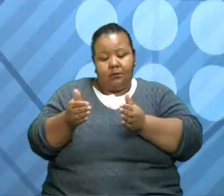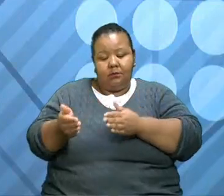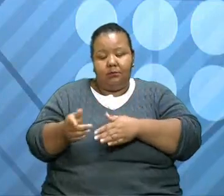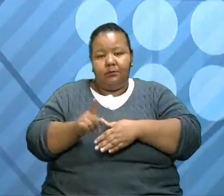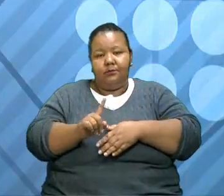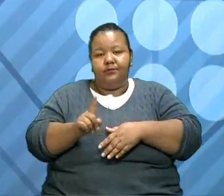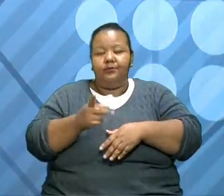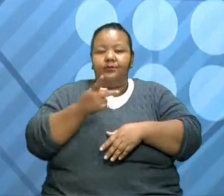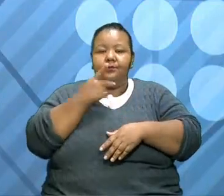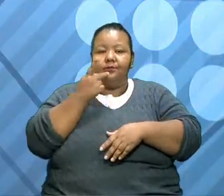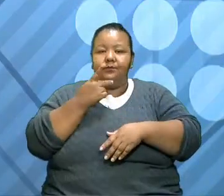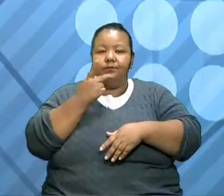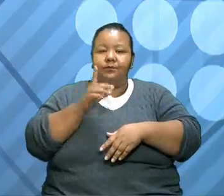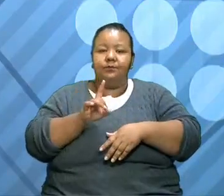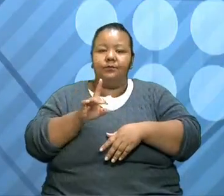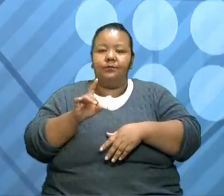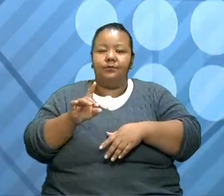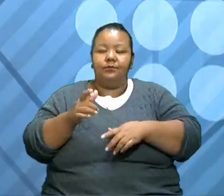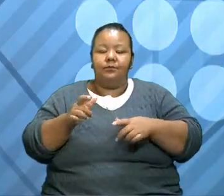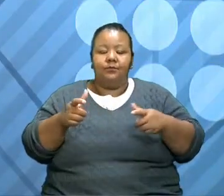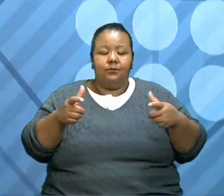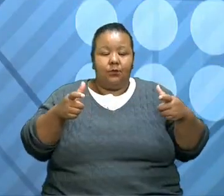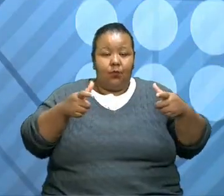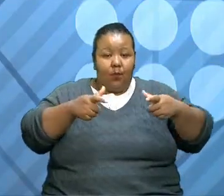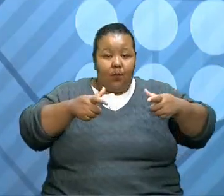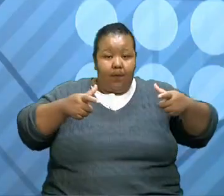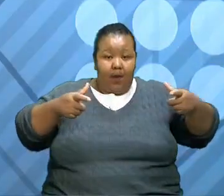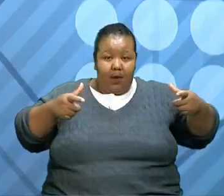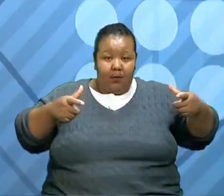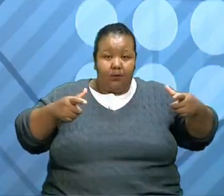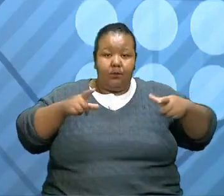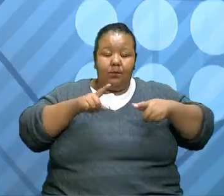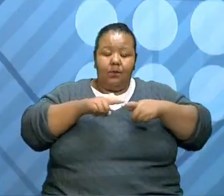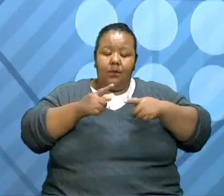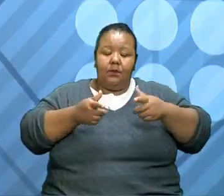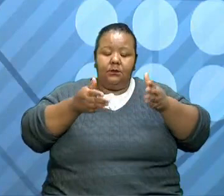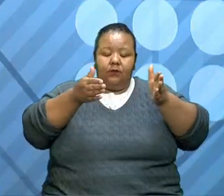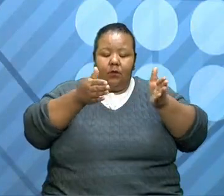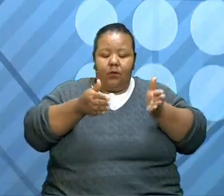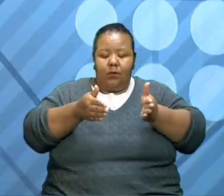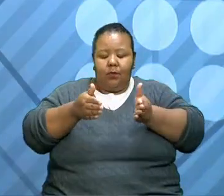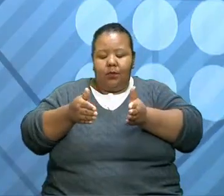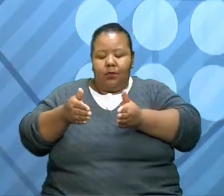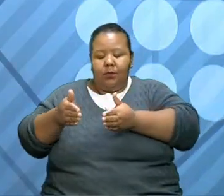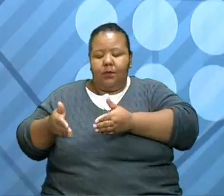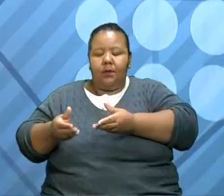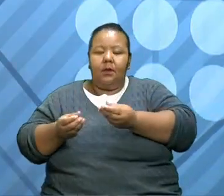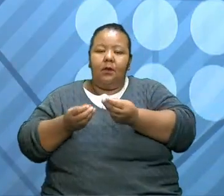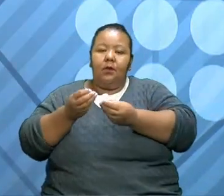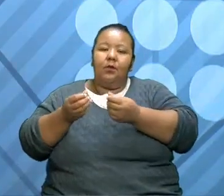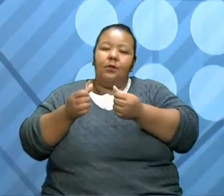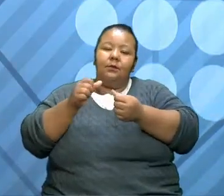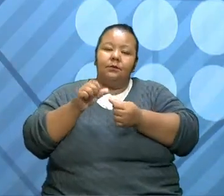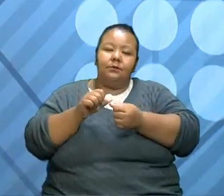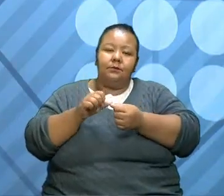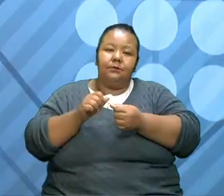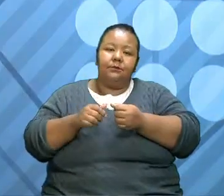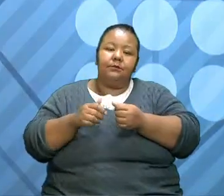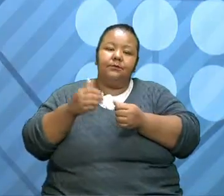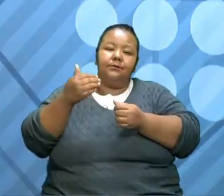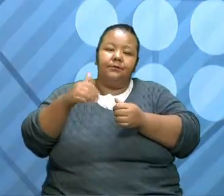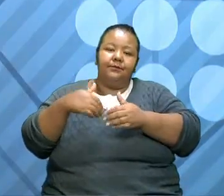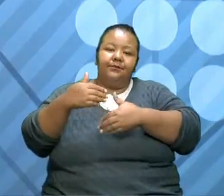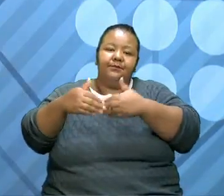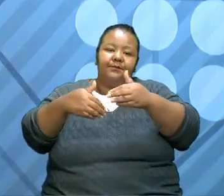vou falar somente do macro, mas eu vou passar para as divisões. Como que eu faço isso? Dentro